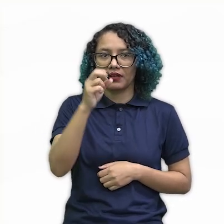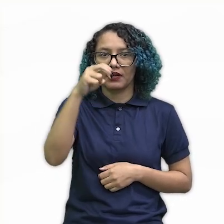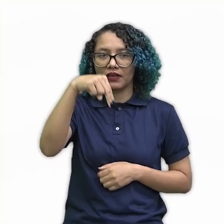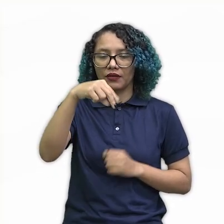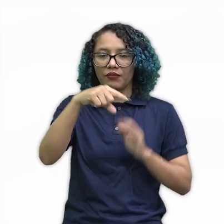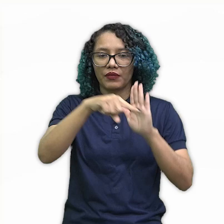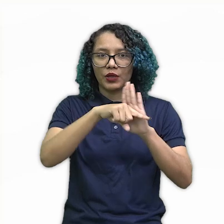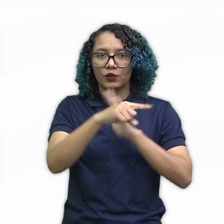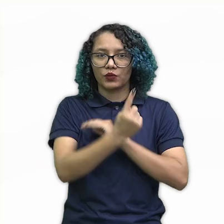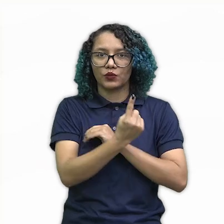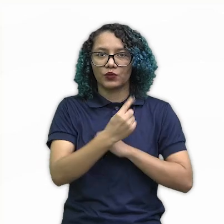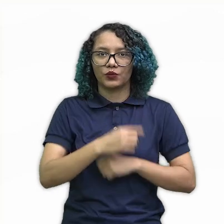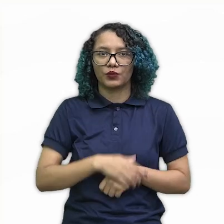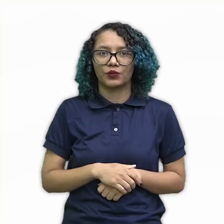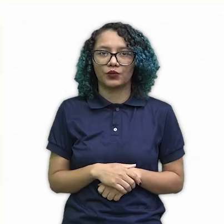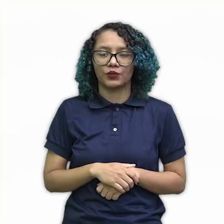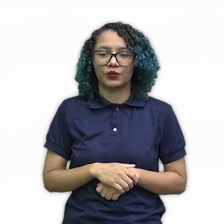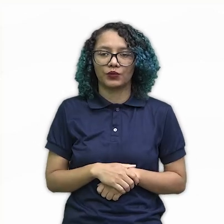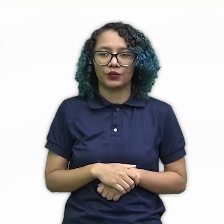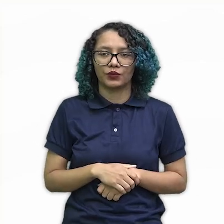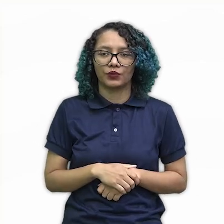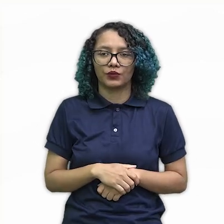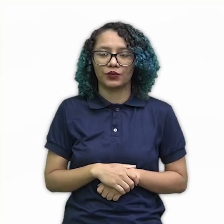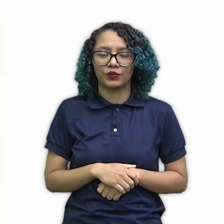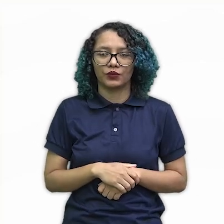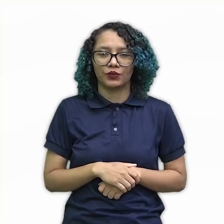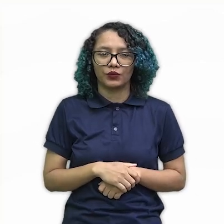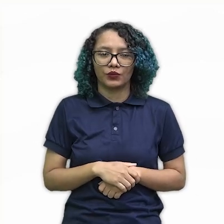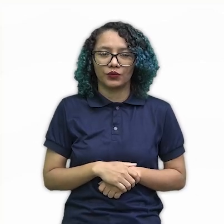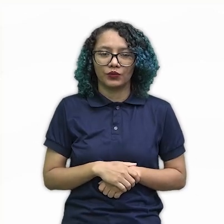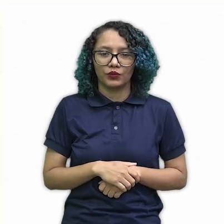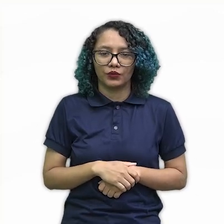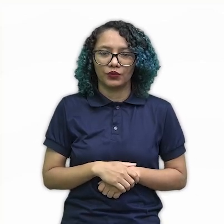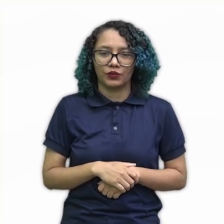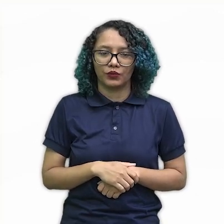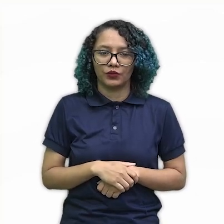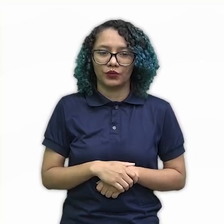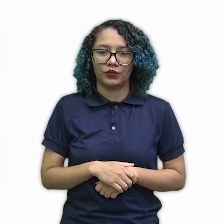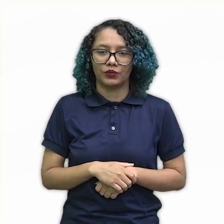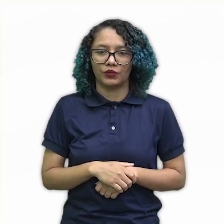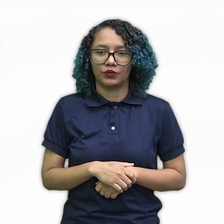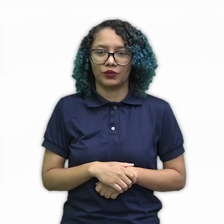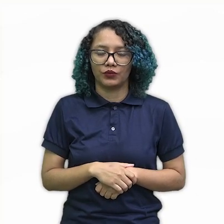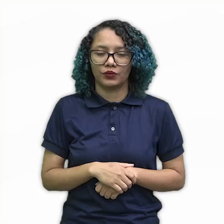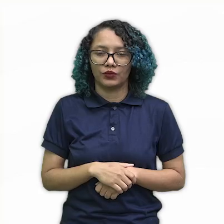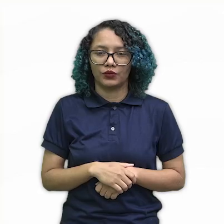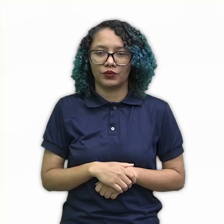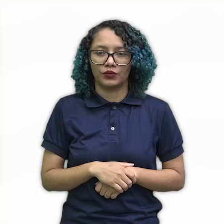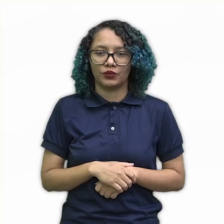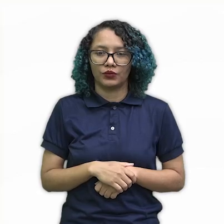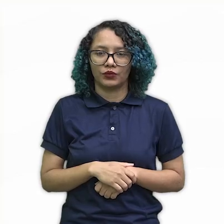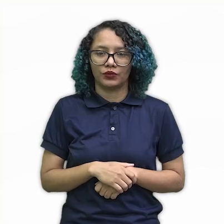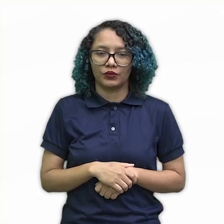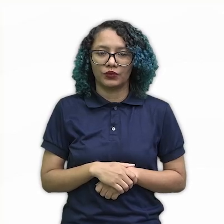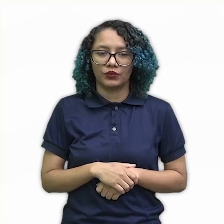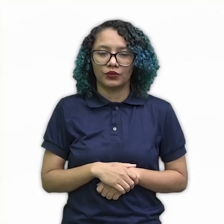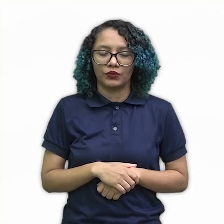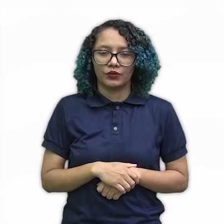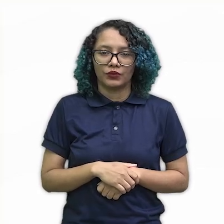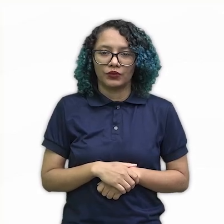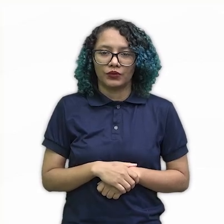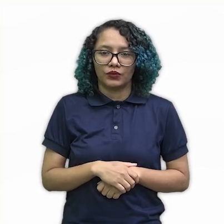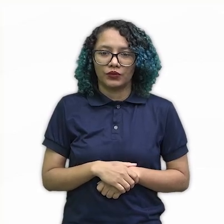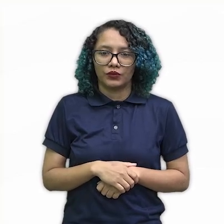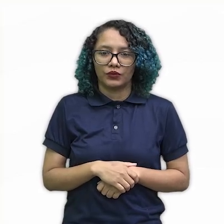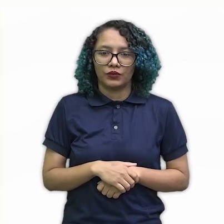elevado a N-1, ou seja, termo anterior, né? N-1, tá? Esse aí é o termo geral.